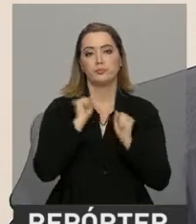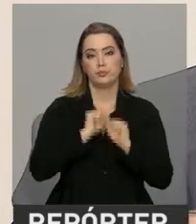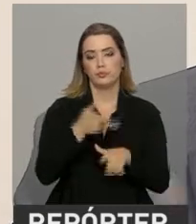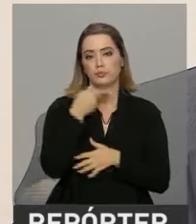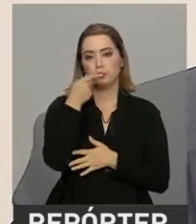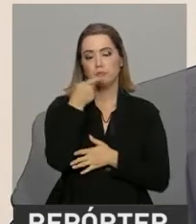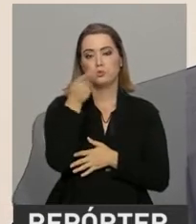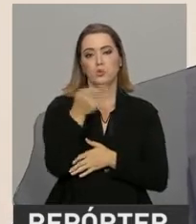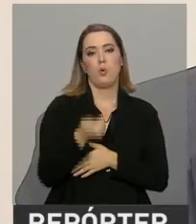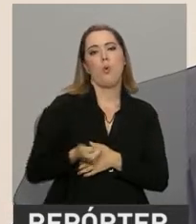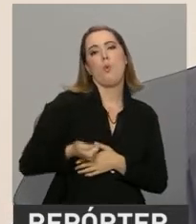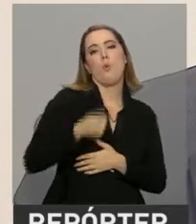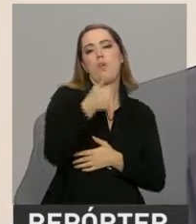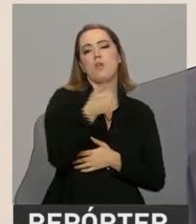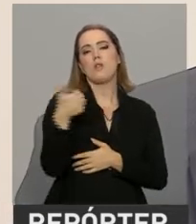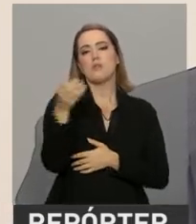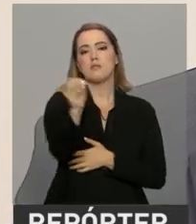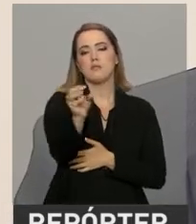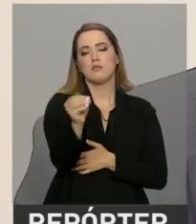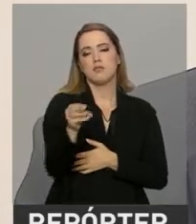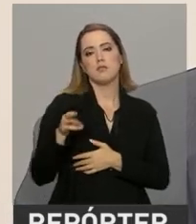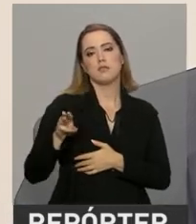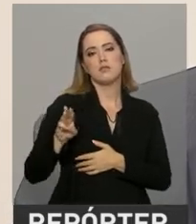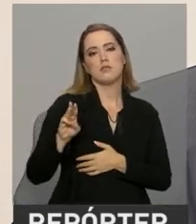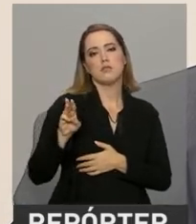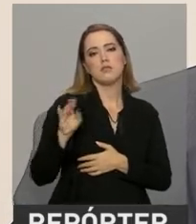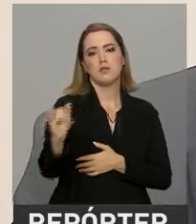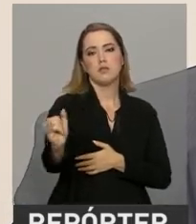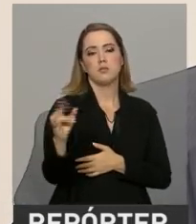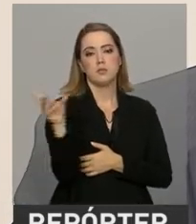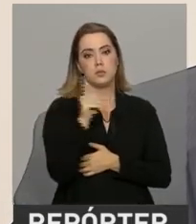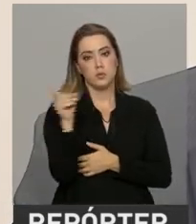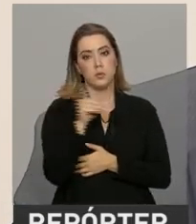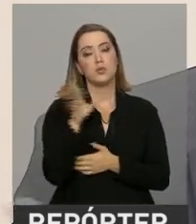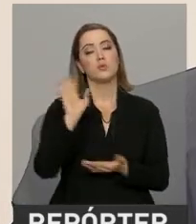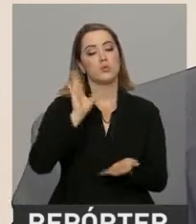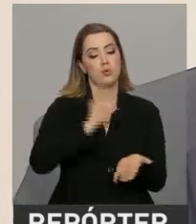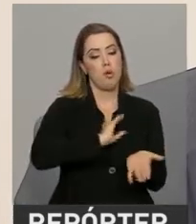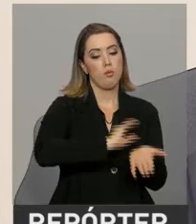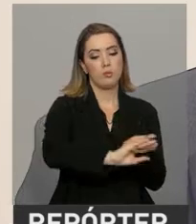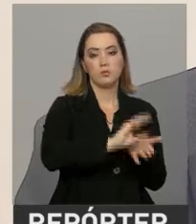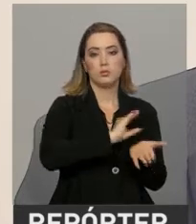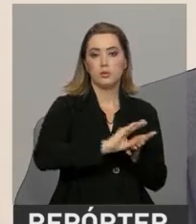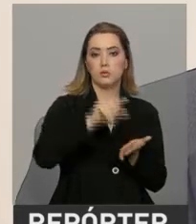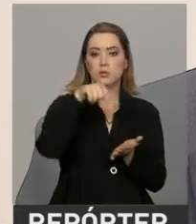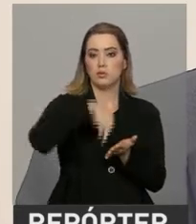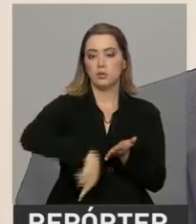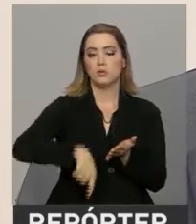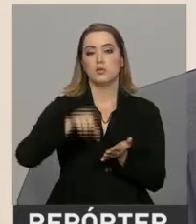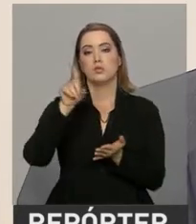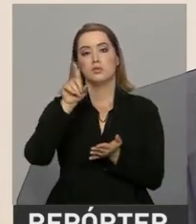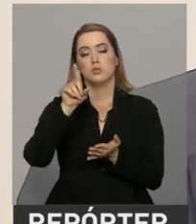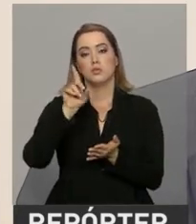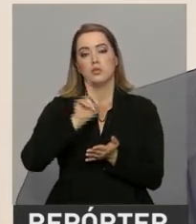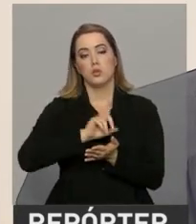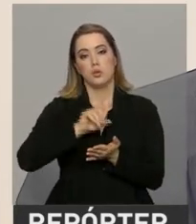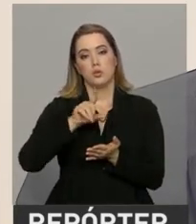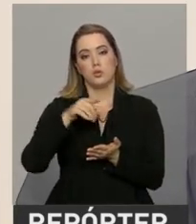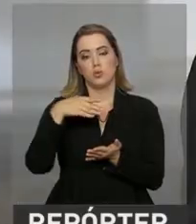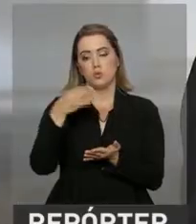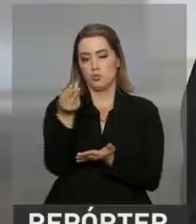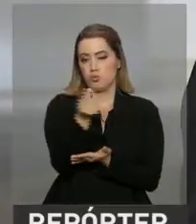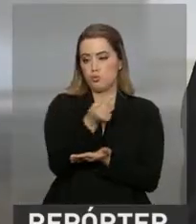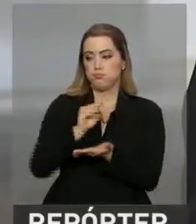existe quase mais de 100 bilhões talvez de dólares e de investimentos de ativos brasileiros no no nos Estados